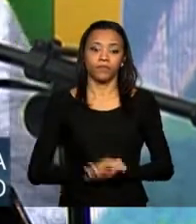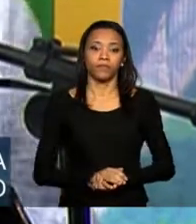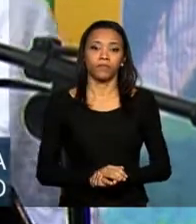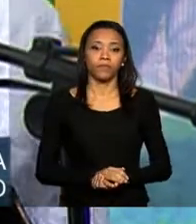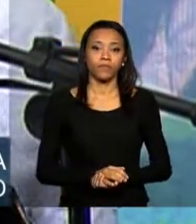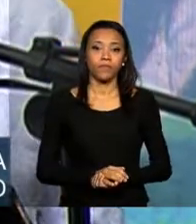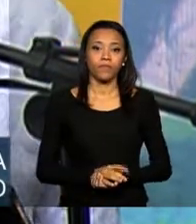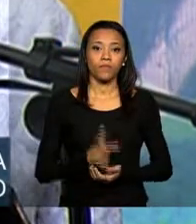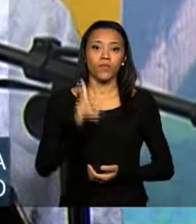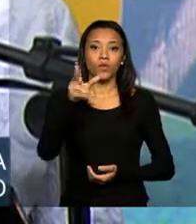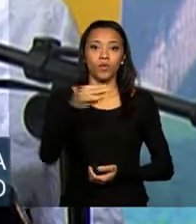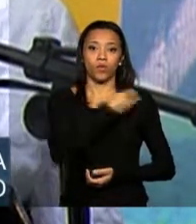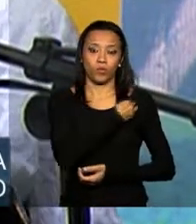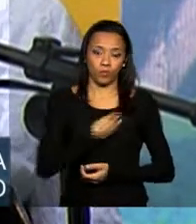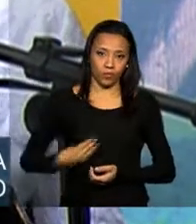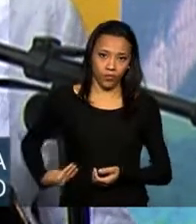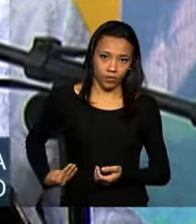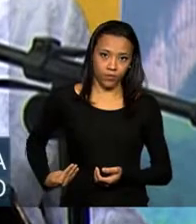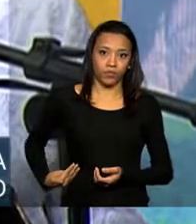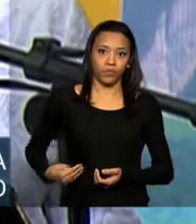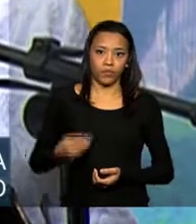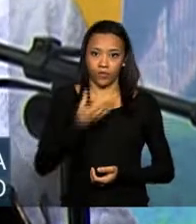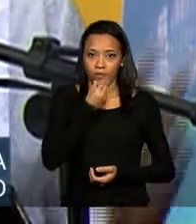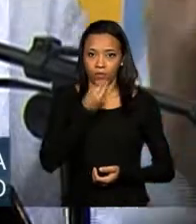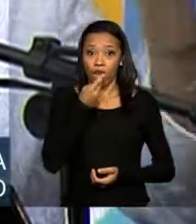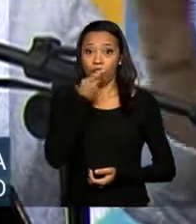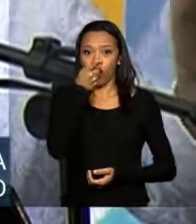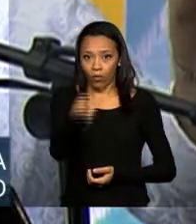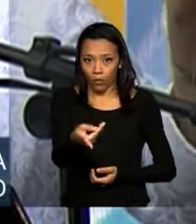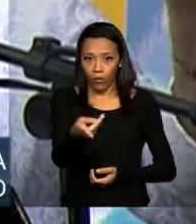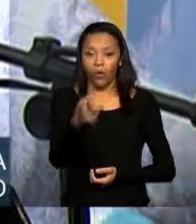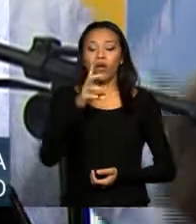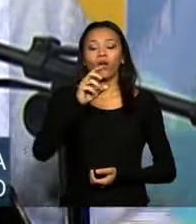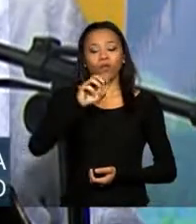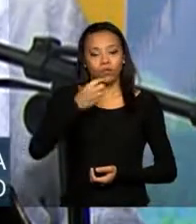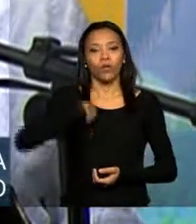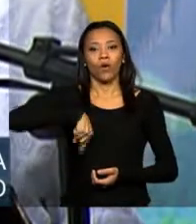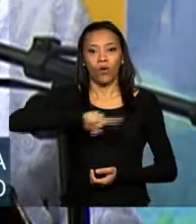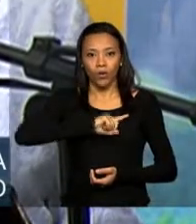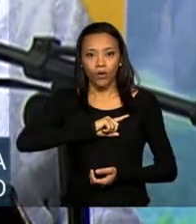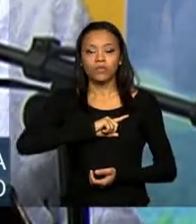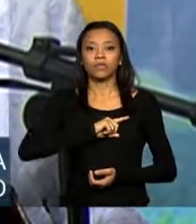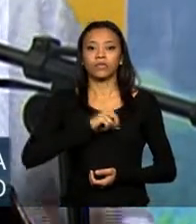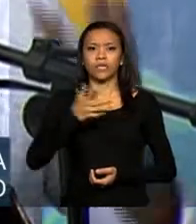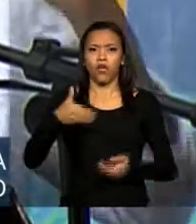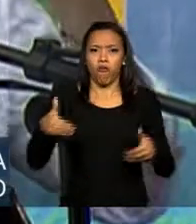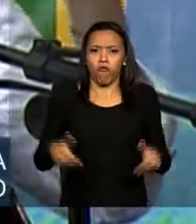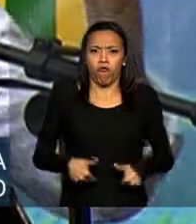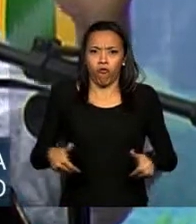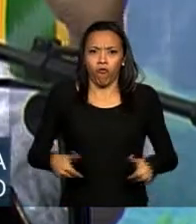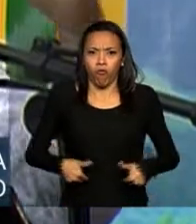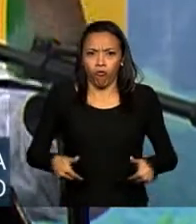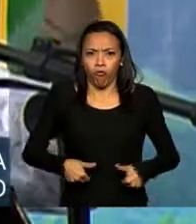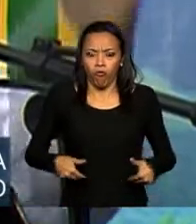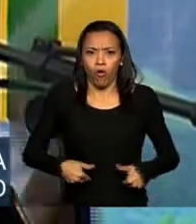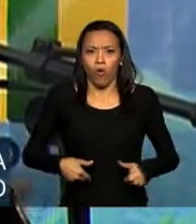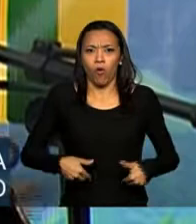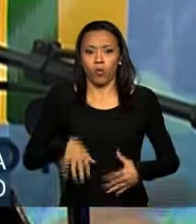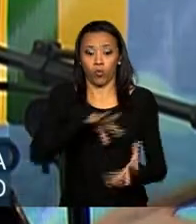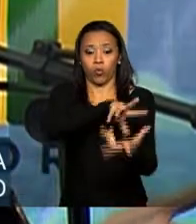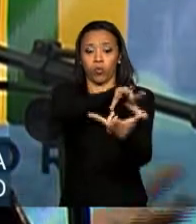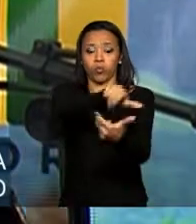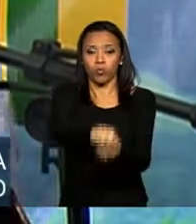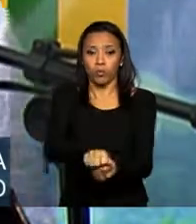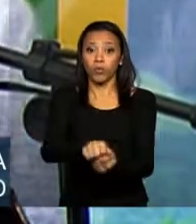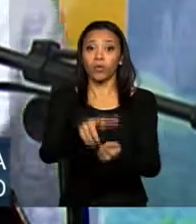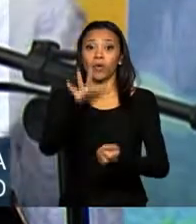Nilson falou nós saímos sim do mapa da fome no mundo a falta é uma